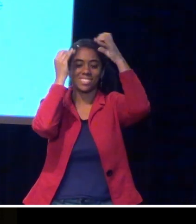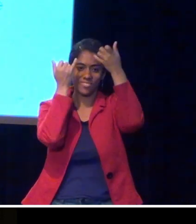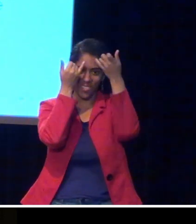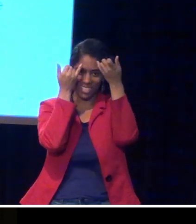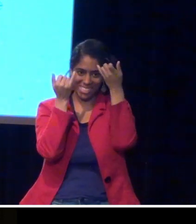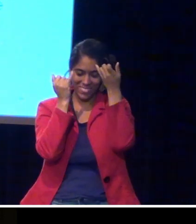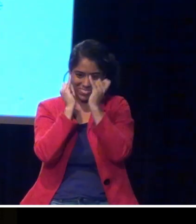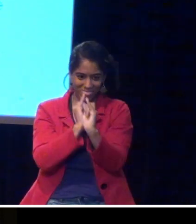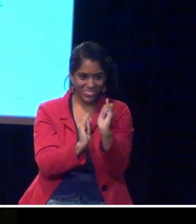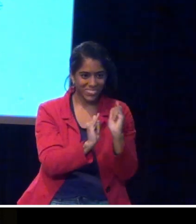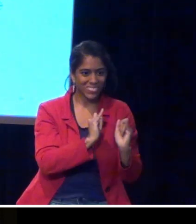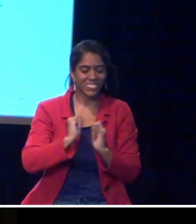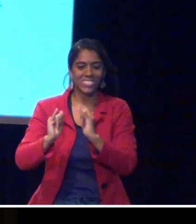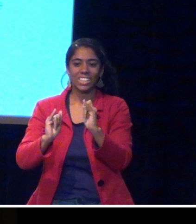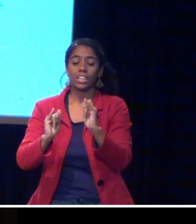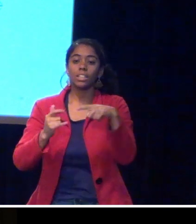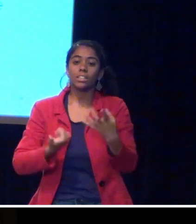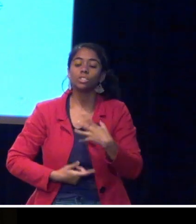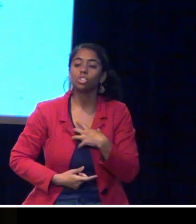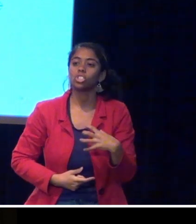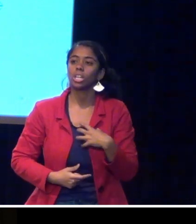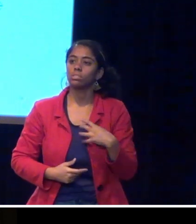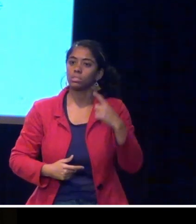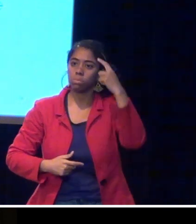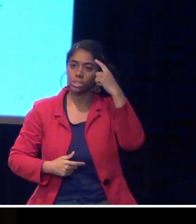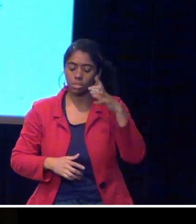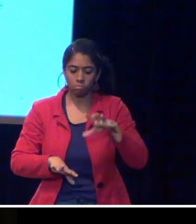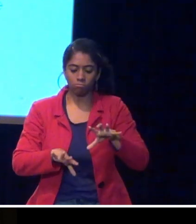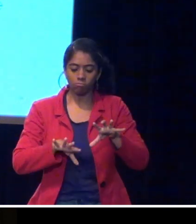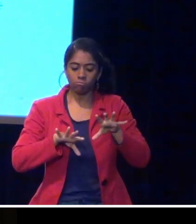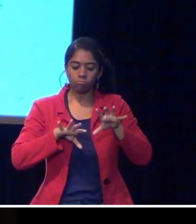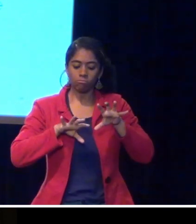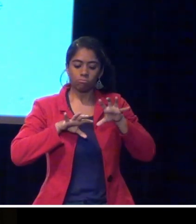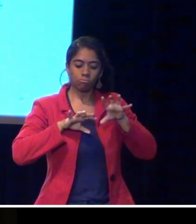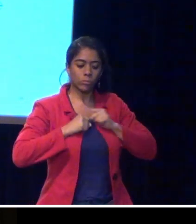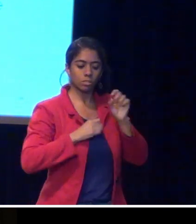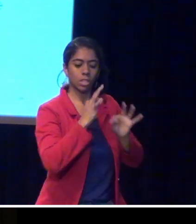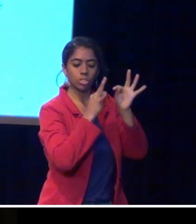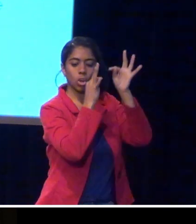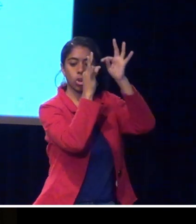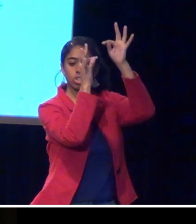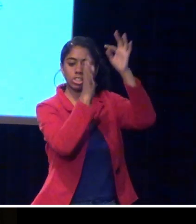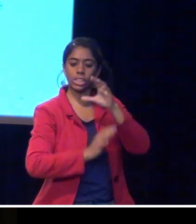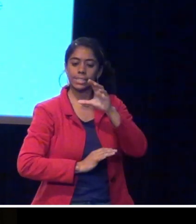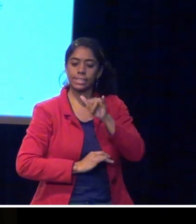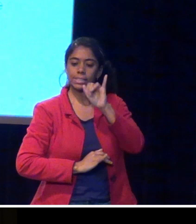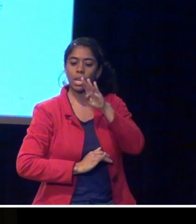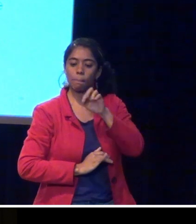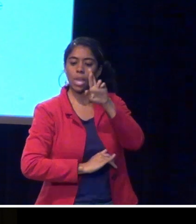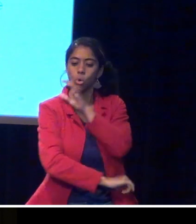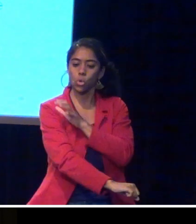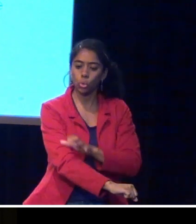Essa forma de nos apropriarmos dos elementos básicos da cibercultura vai possibilitar que tornemos a educação